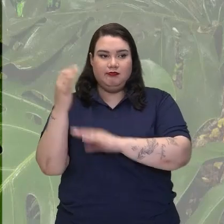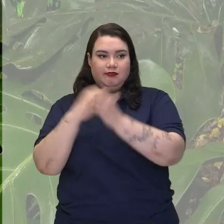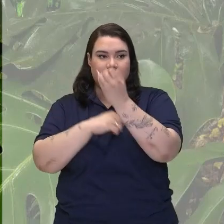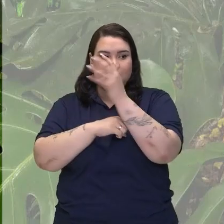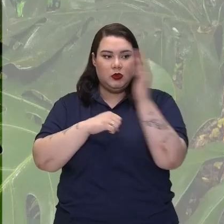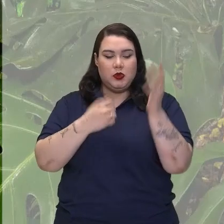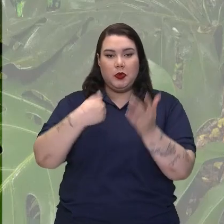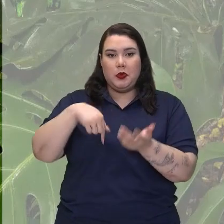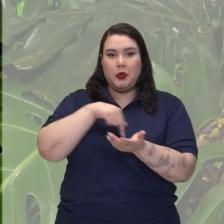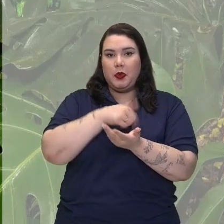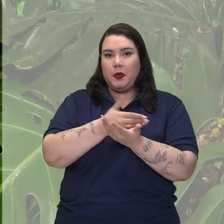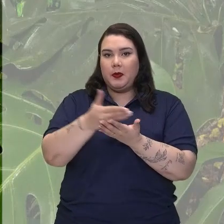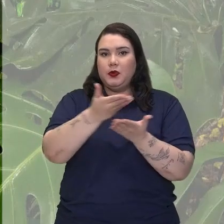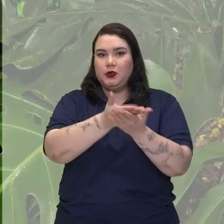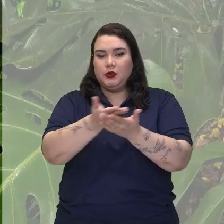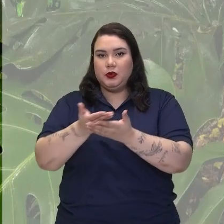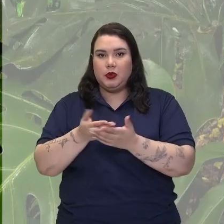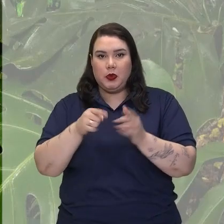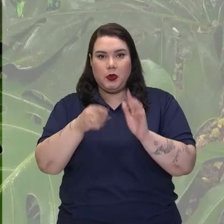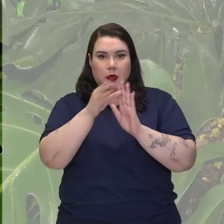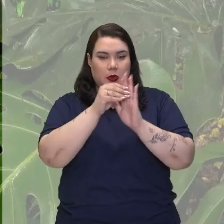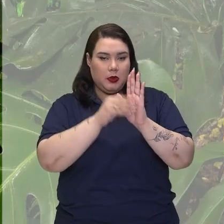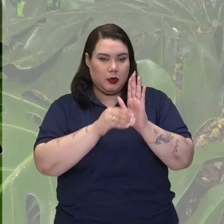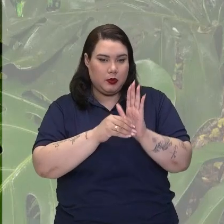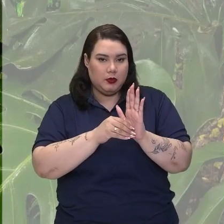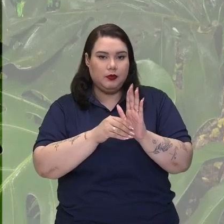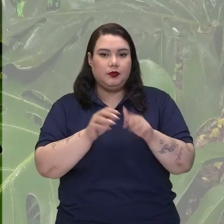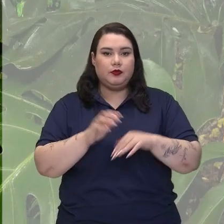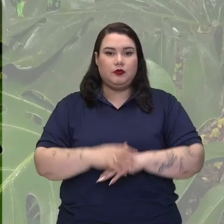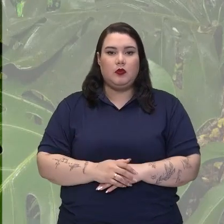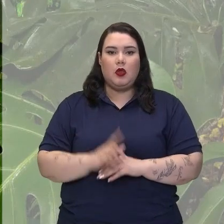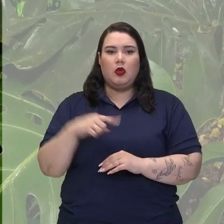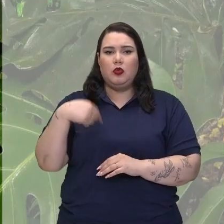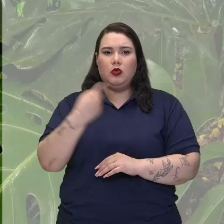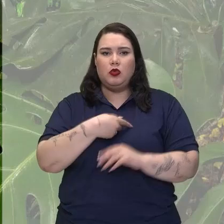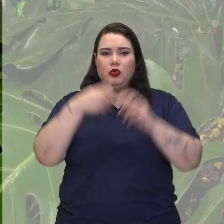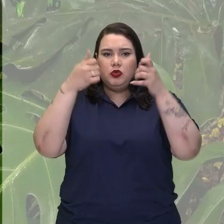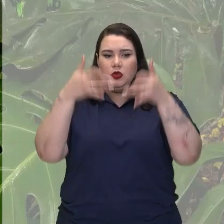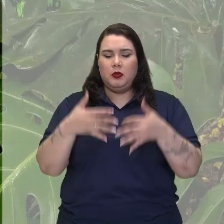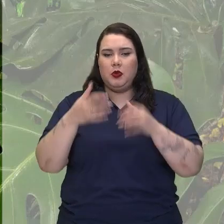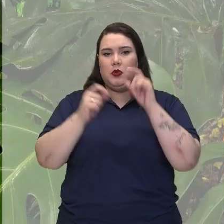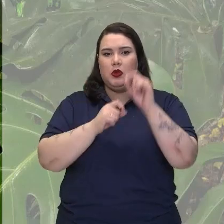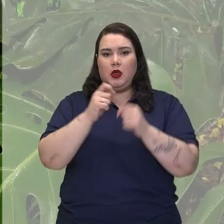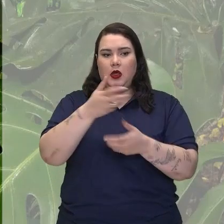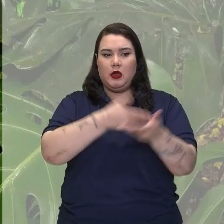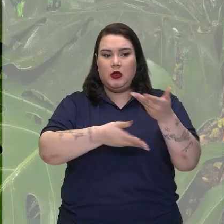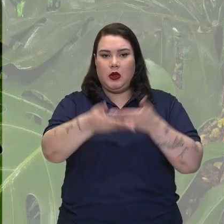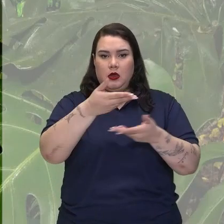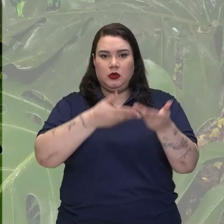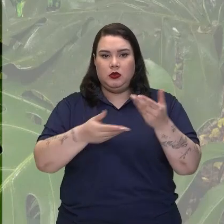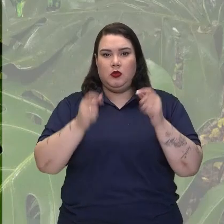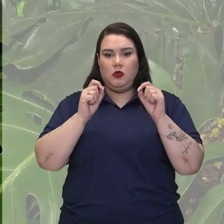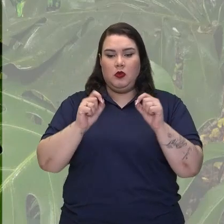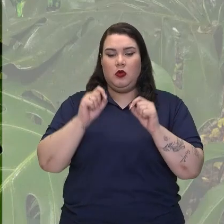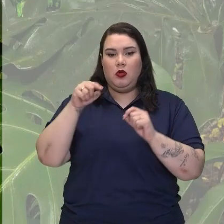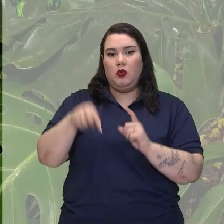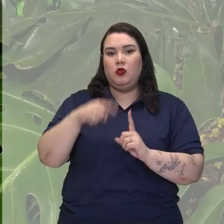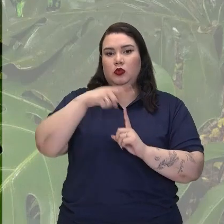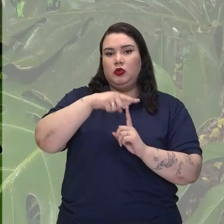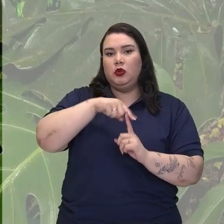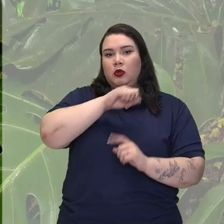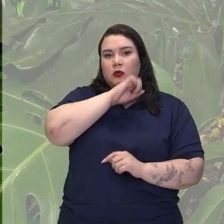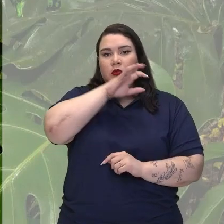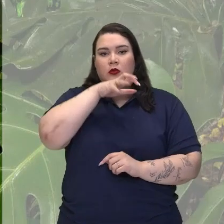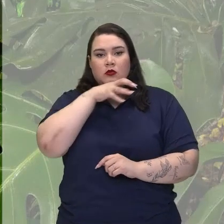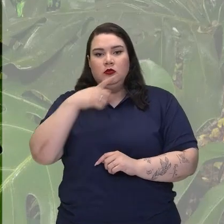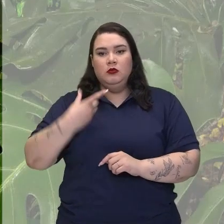a abordar esse assunto, Então, a gente fala tanto da interação da espécie no espaço onde ela está inserida,